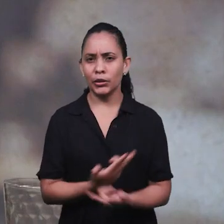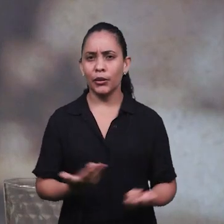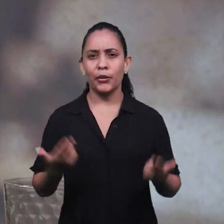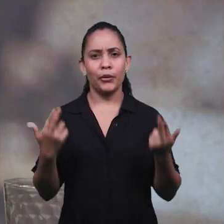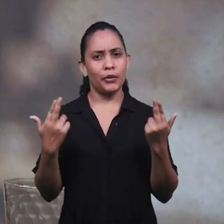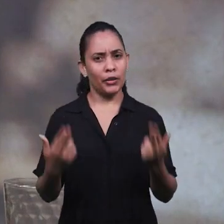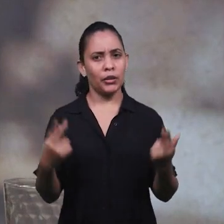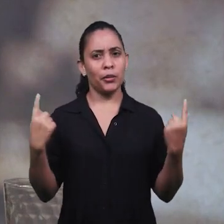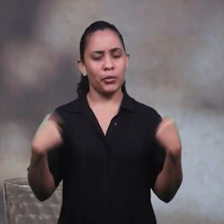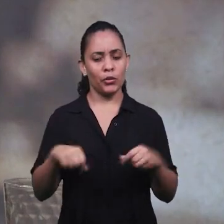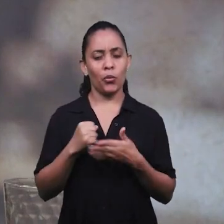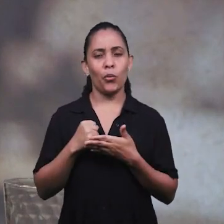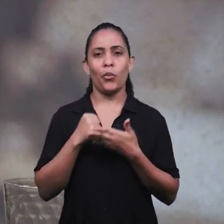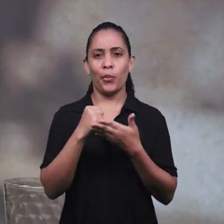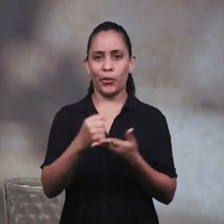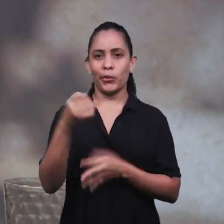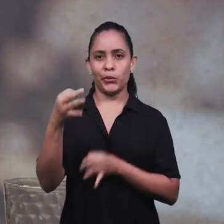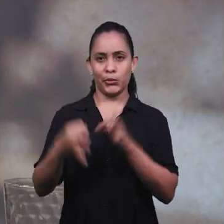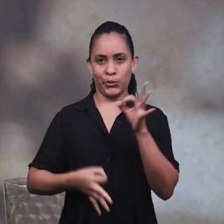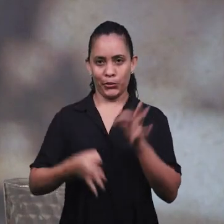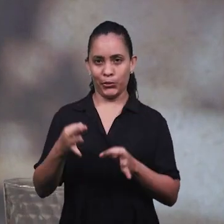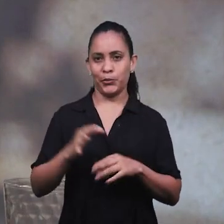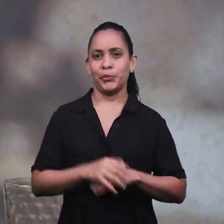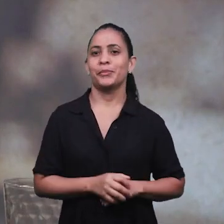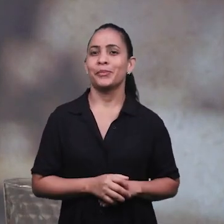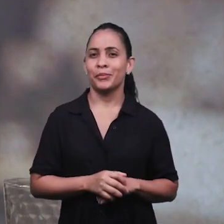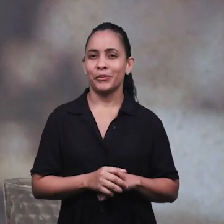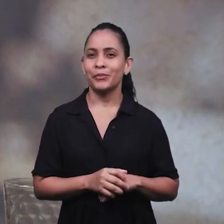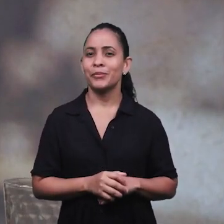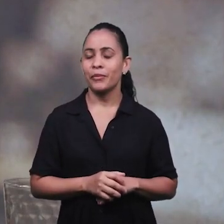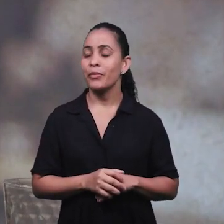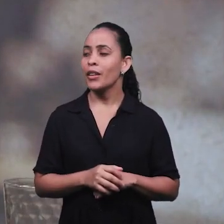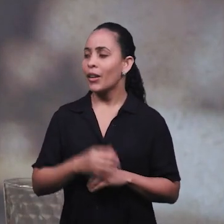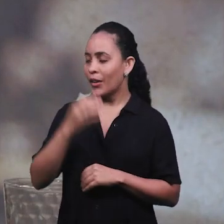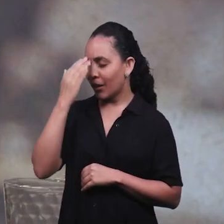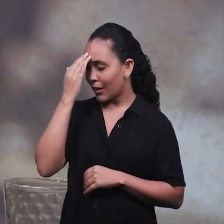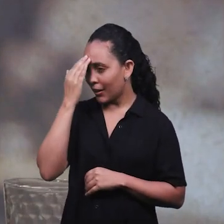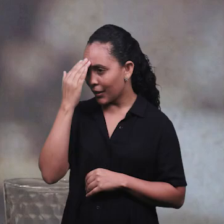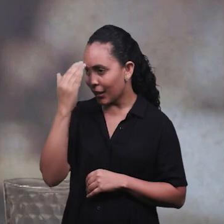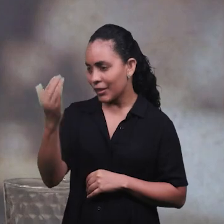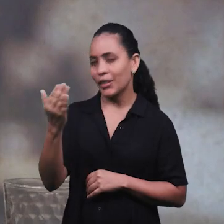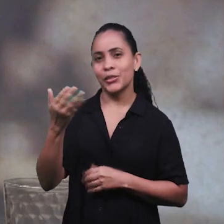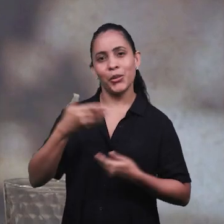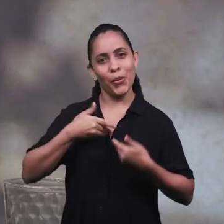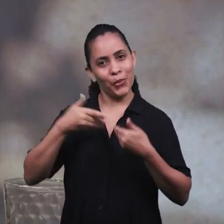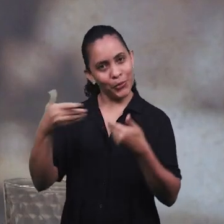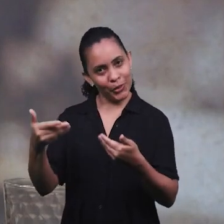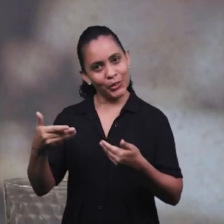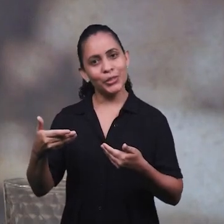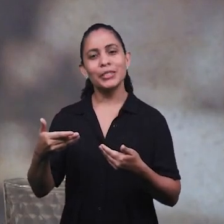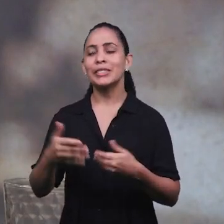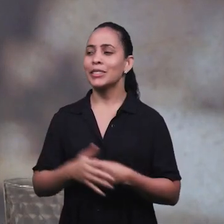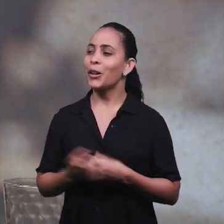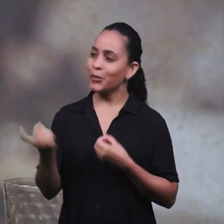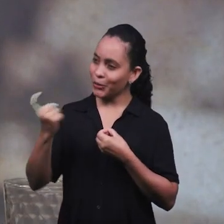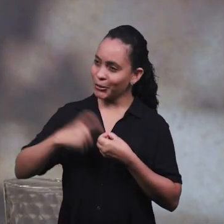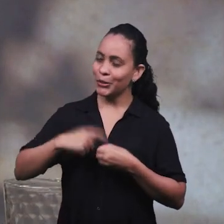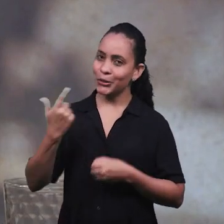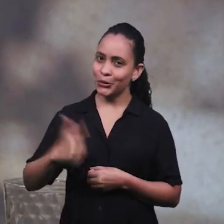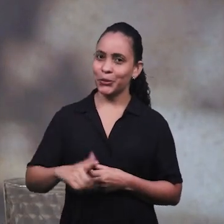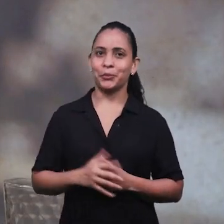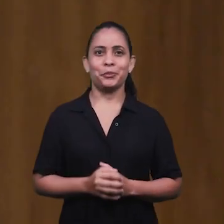que sempre é necessário um apoio jurídico. Então, agradeço a participação e o convite e também fico à disposição em